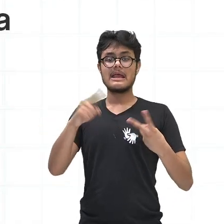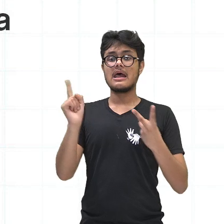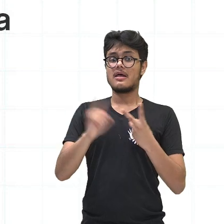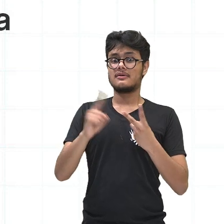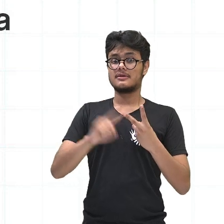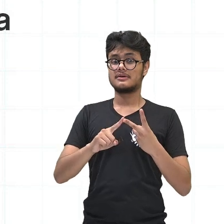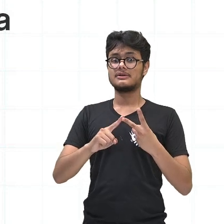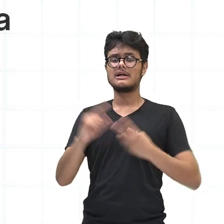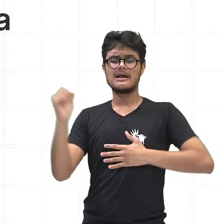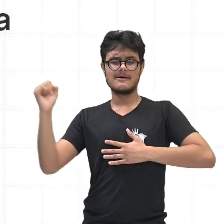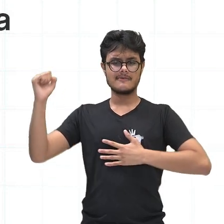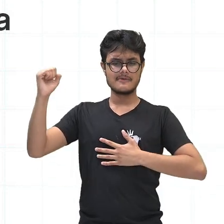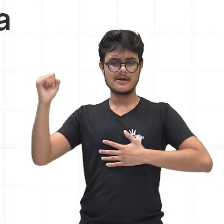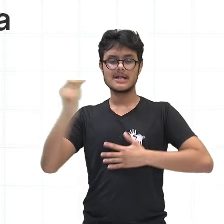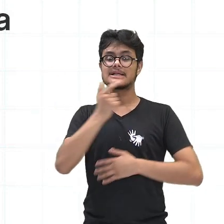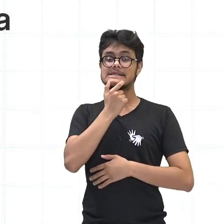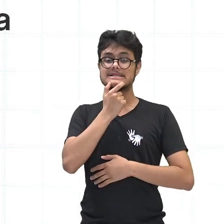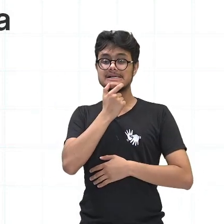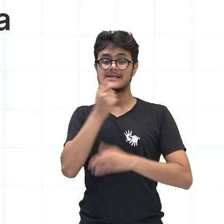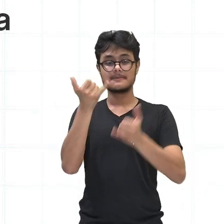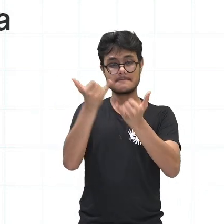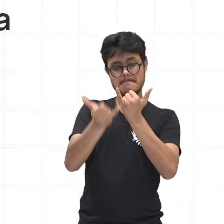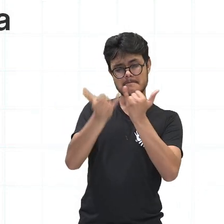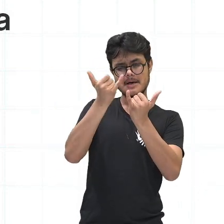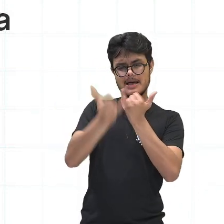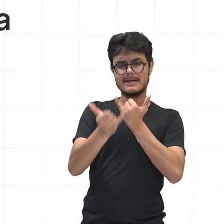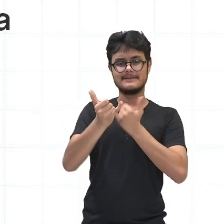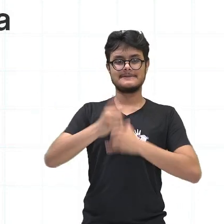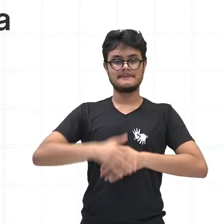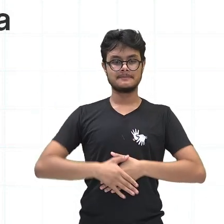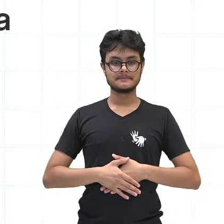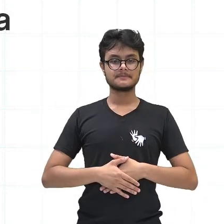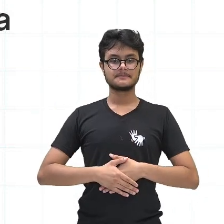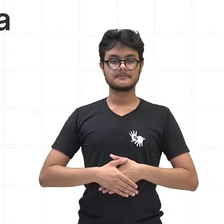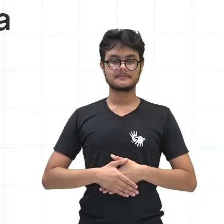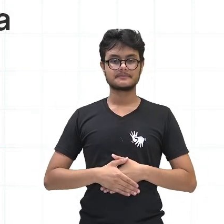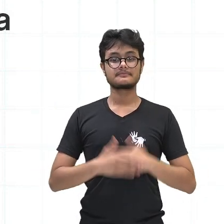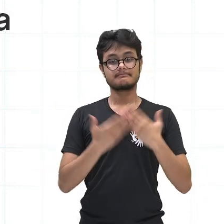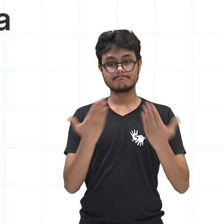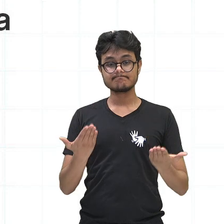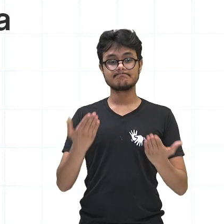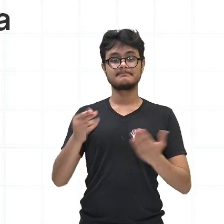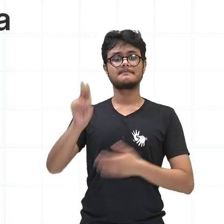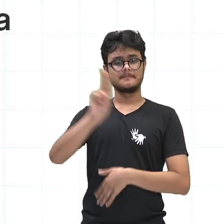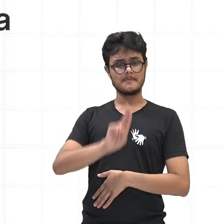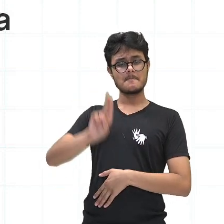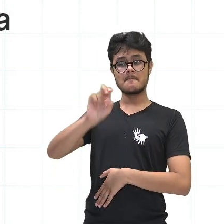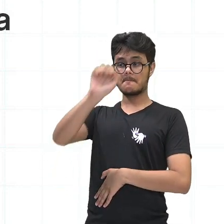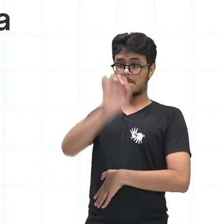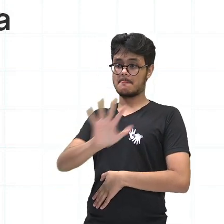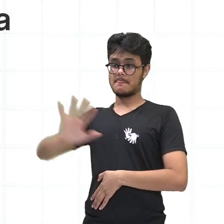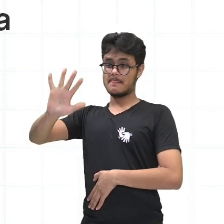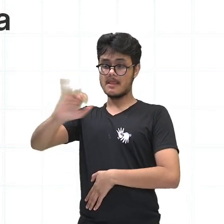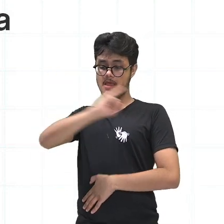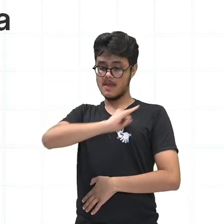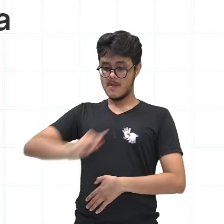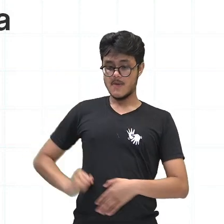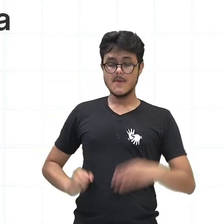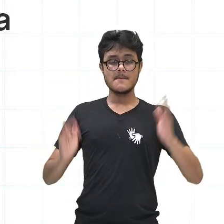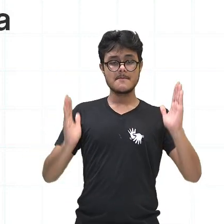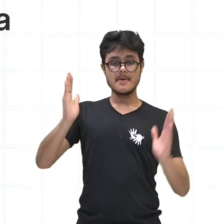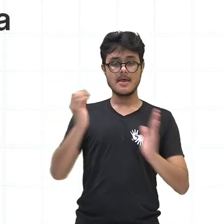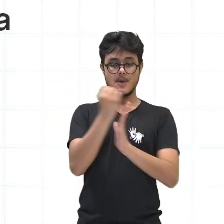inglesa teve as mesmas origens que a valsa vienense, que já era dançada nas cortes europeias em meados do século